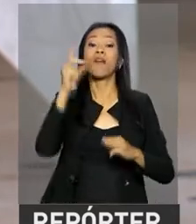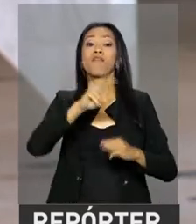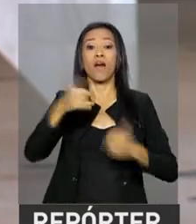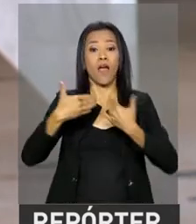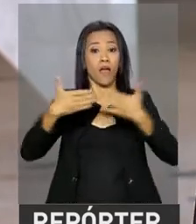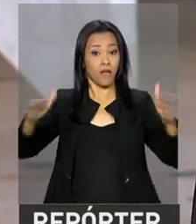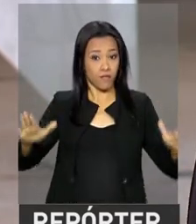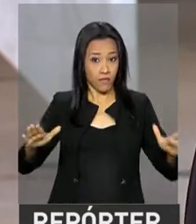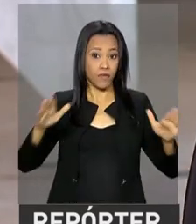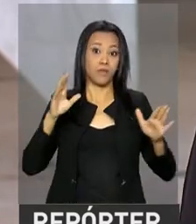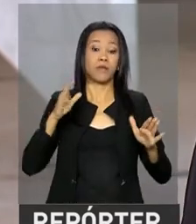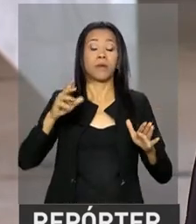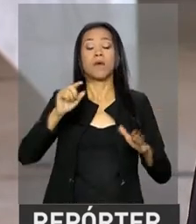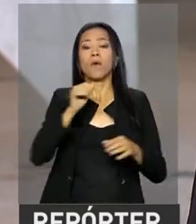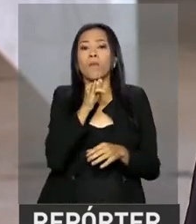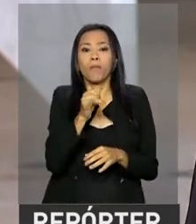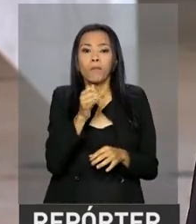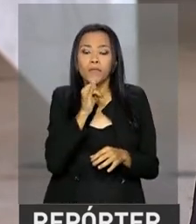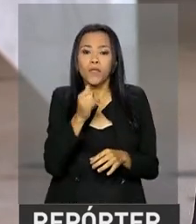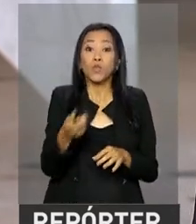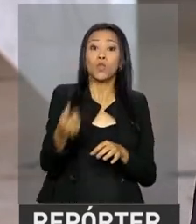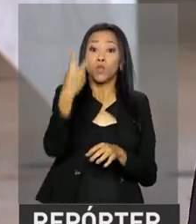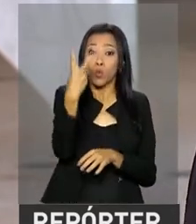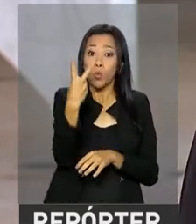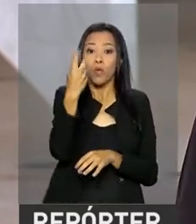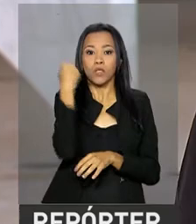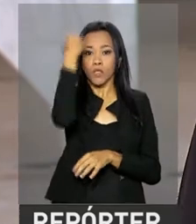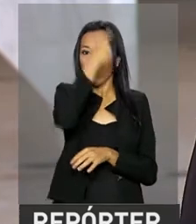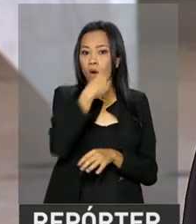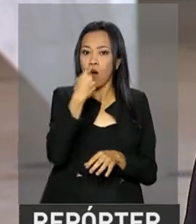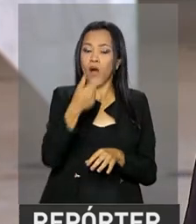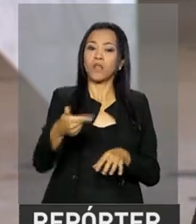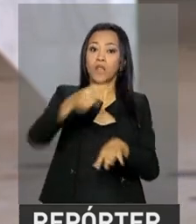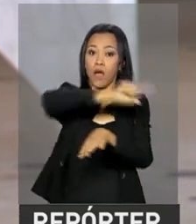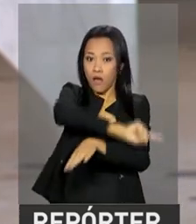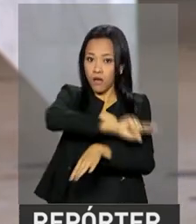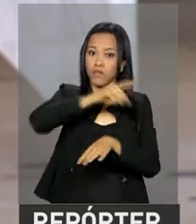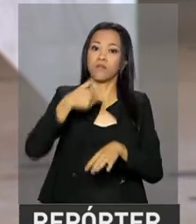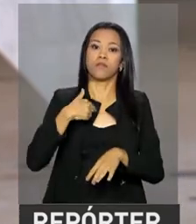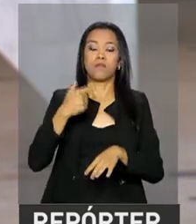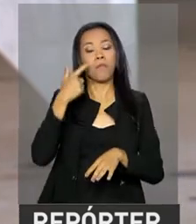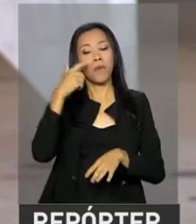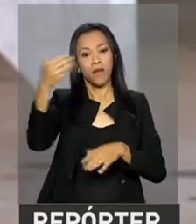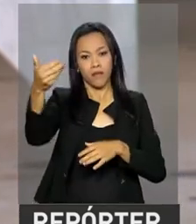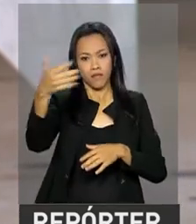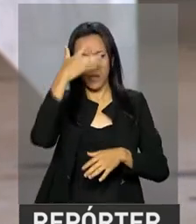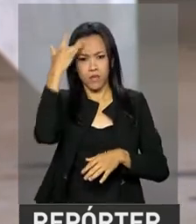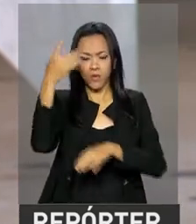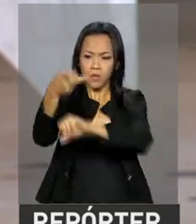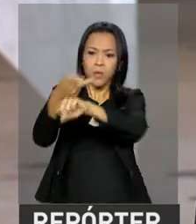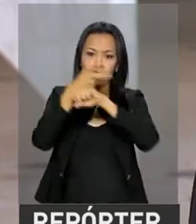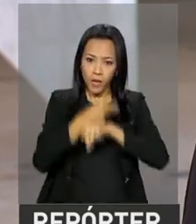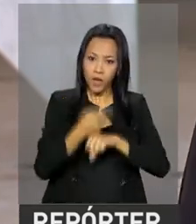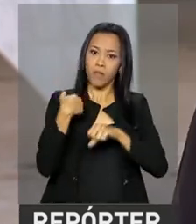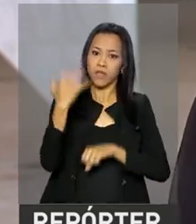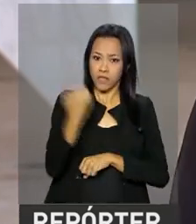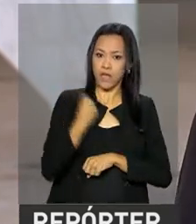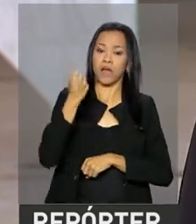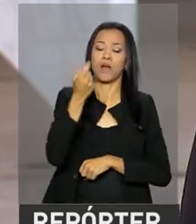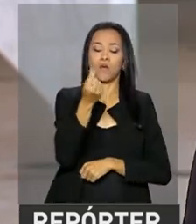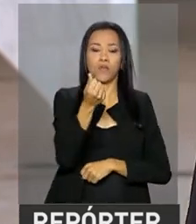horário ampliado, ou seja, abrindo 2 horas mais cedo para atender os trabalhadores que têm direito a sacar os